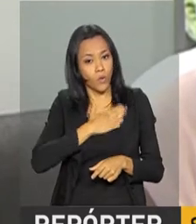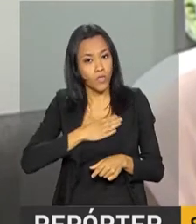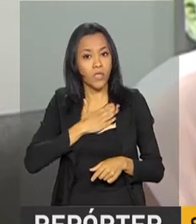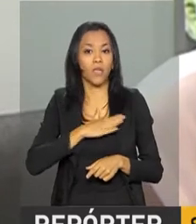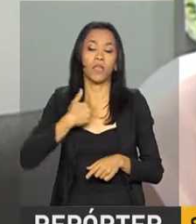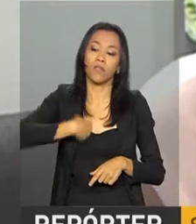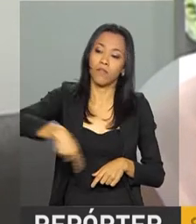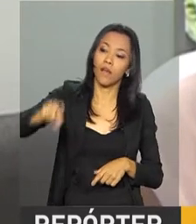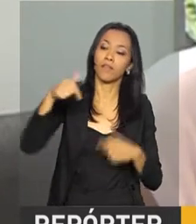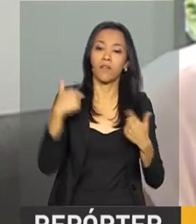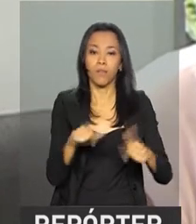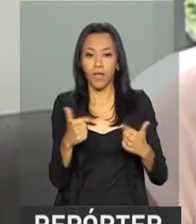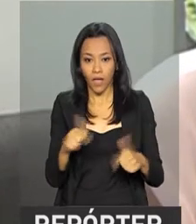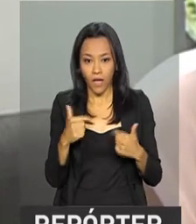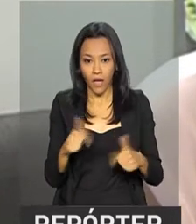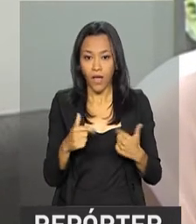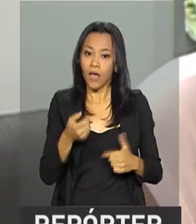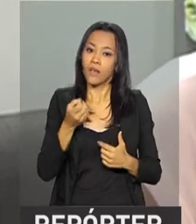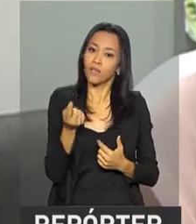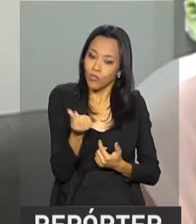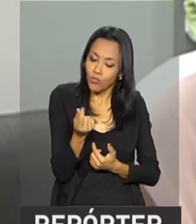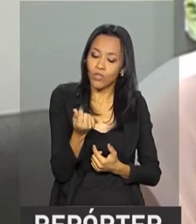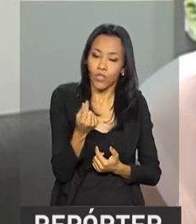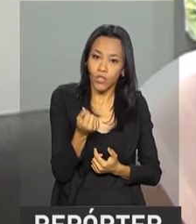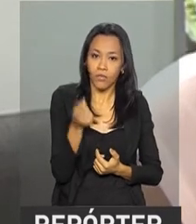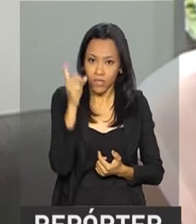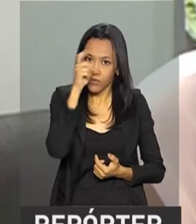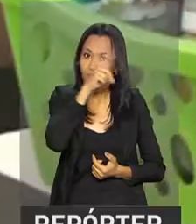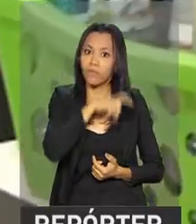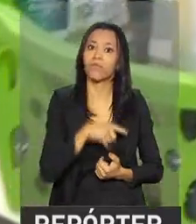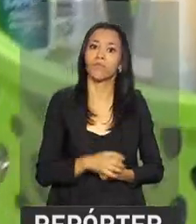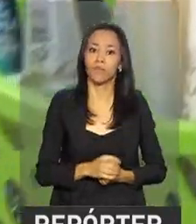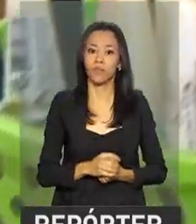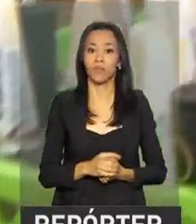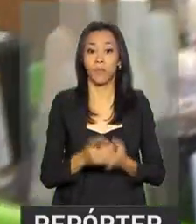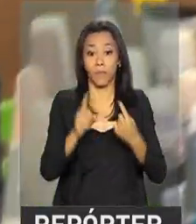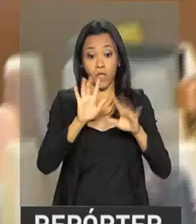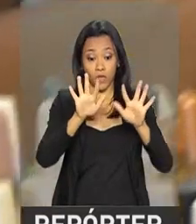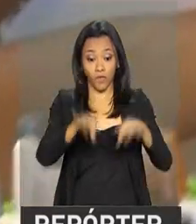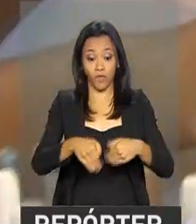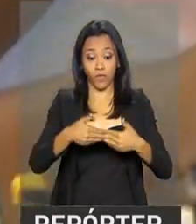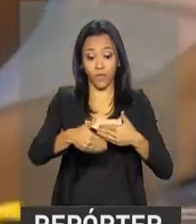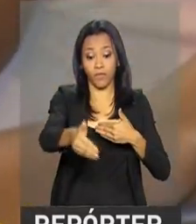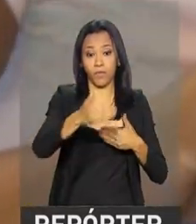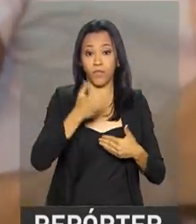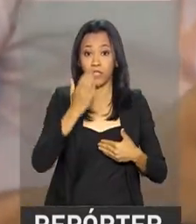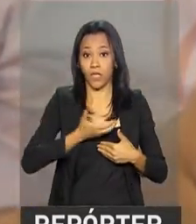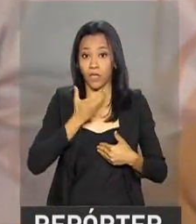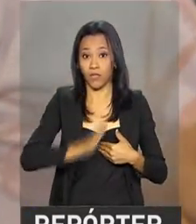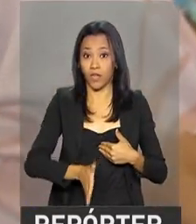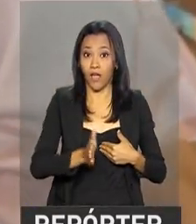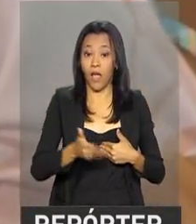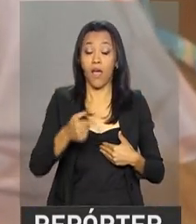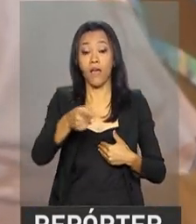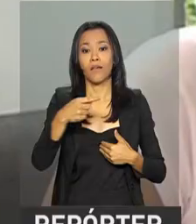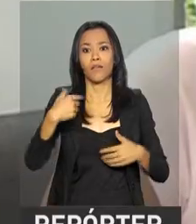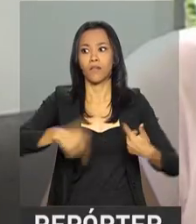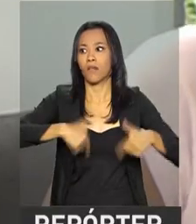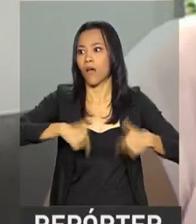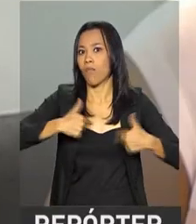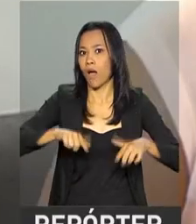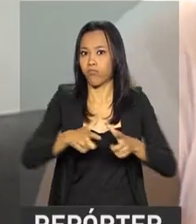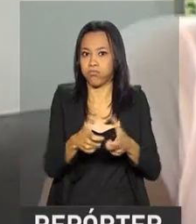sobre quem trabalho ganhar um dinheiro que está difícil e com o fim do ano chegando o trabalho é o que não falta para manicure